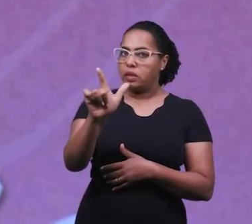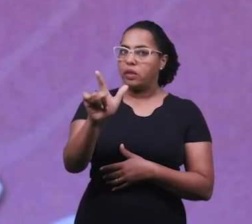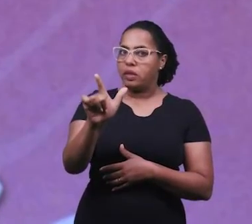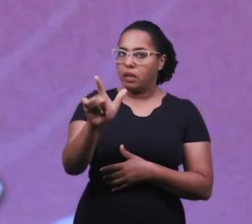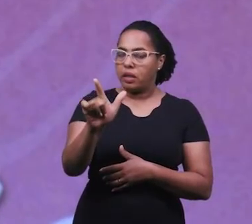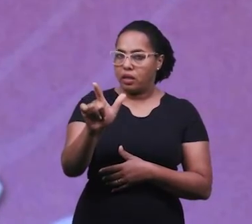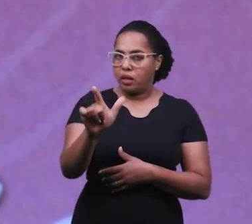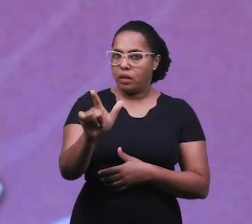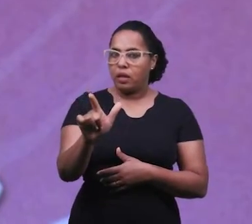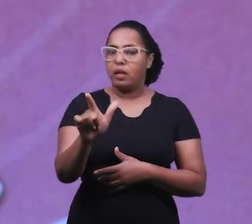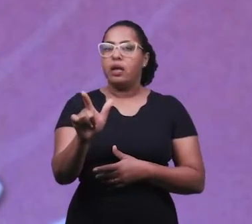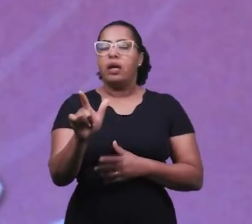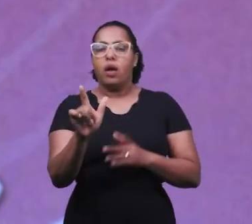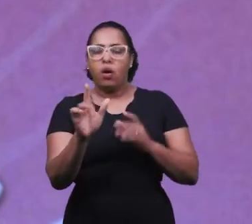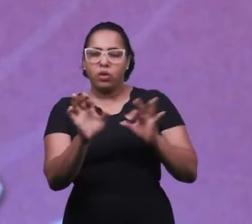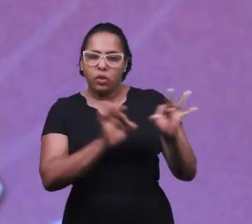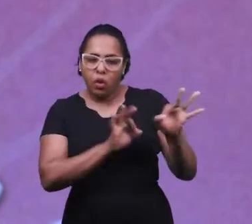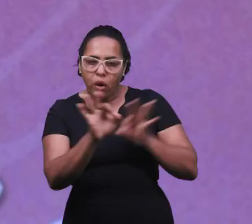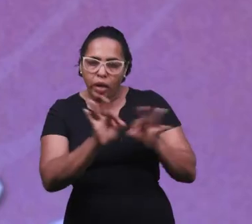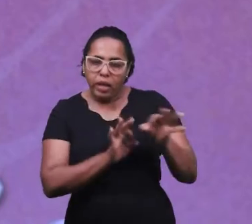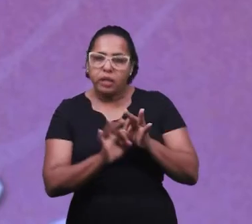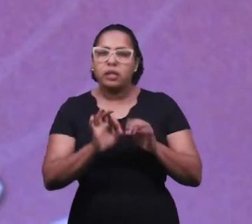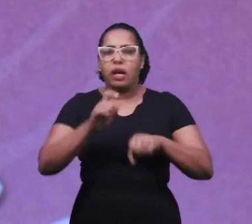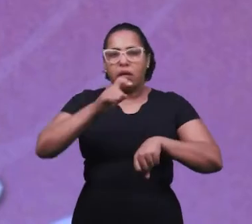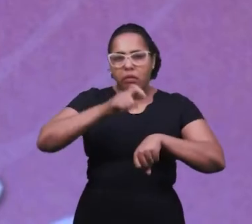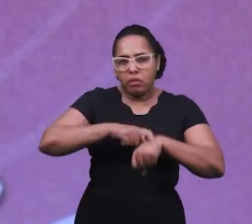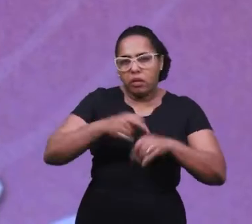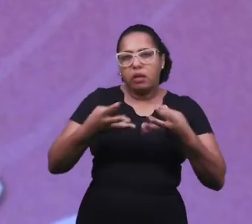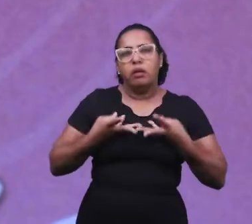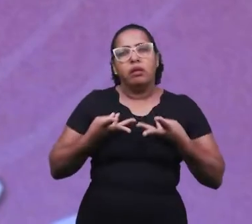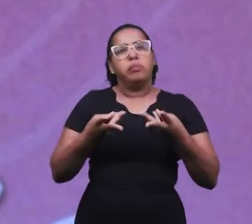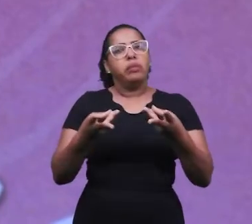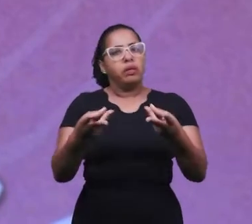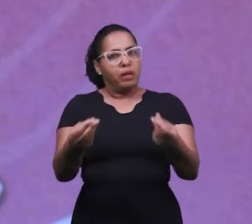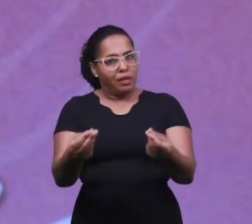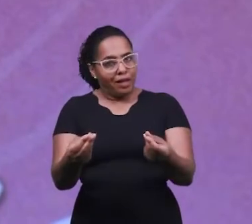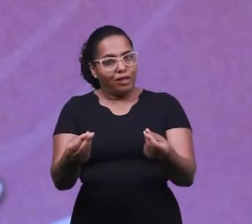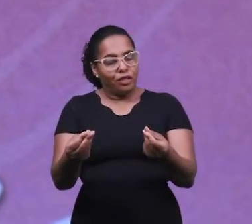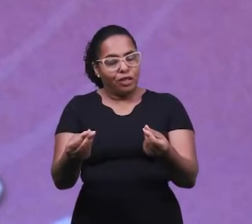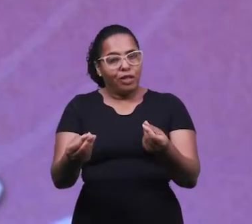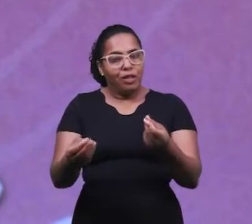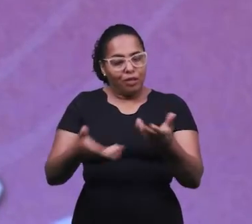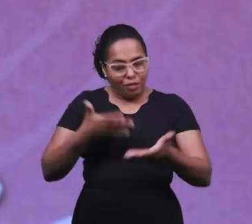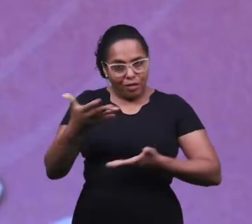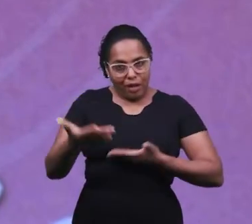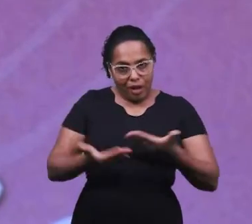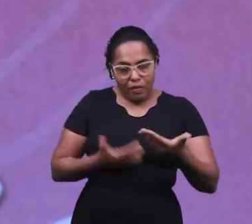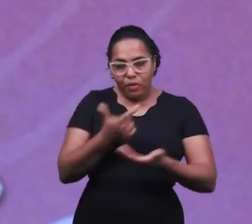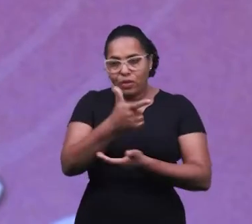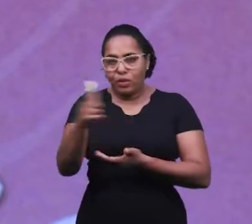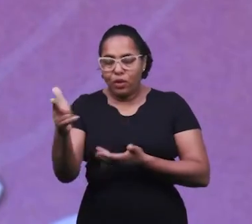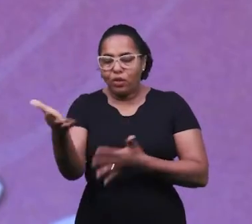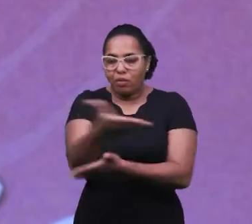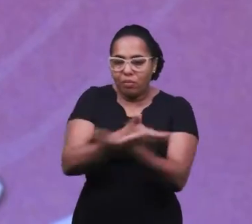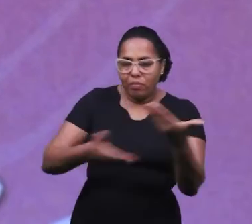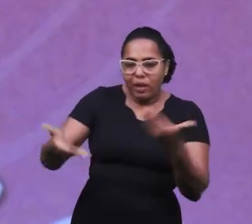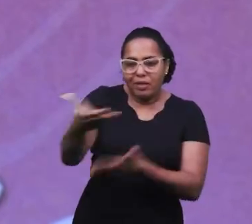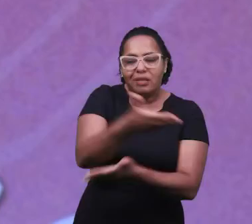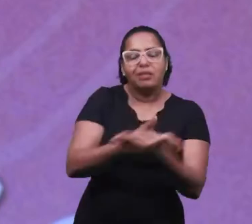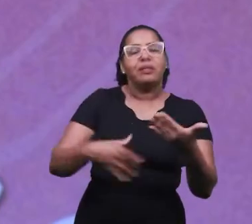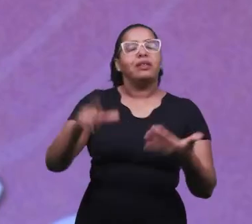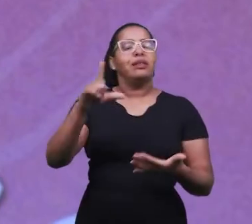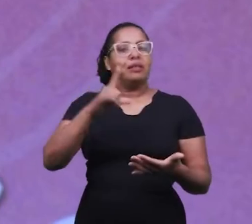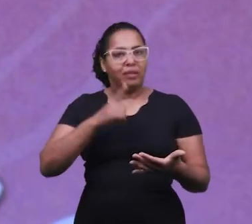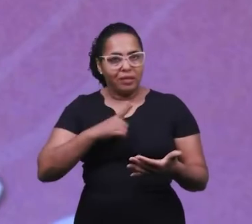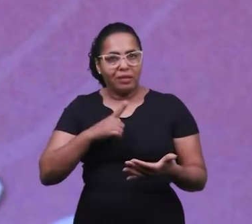se debruçar com mais tempo, com mais qualidade. E a igreja tem grande participação nisso, mesmo na técnica